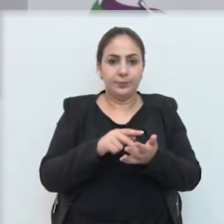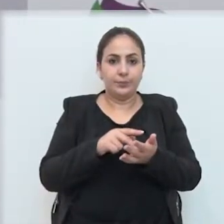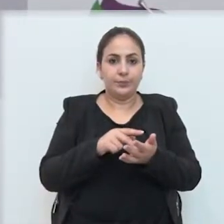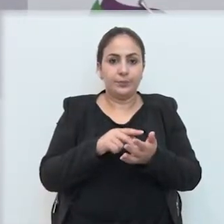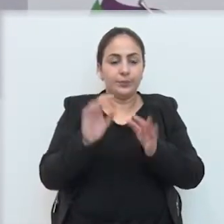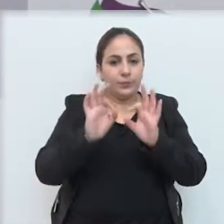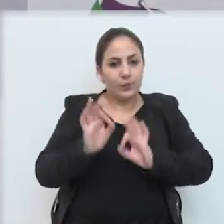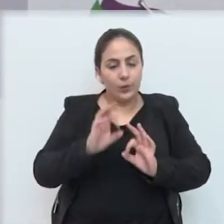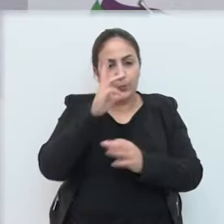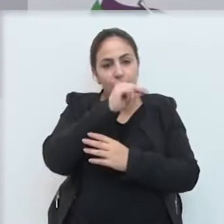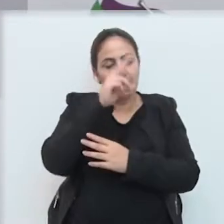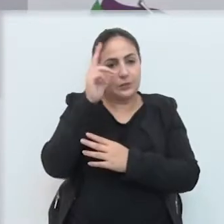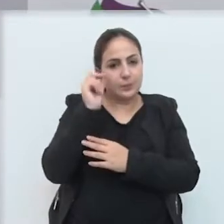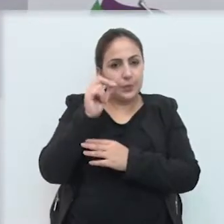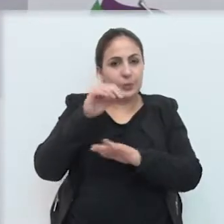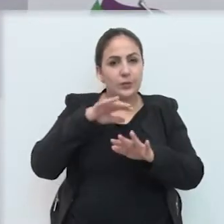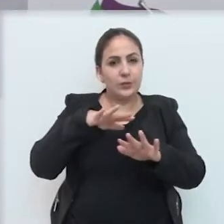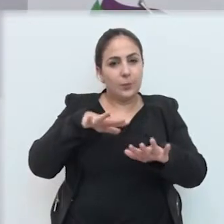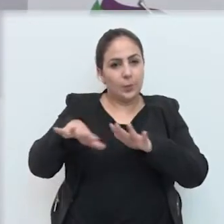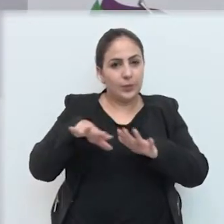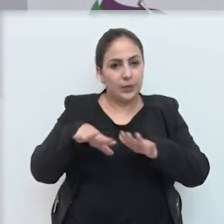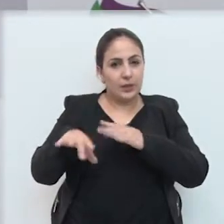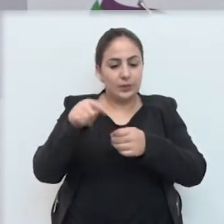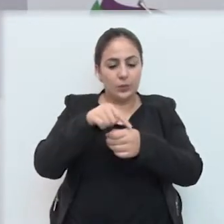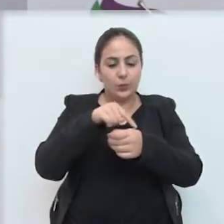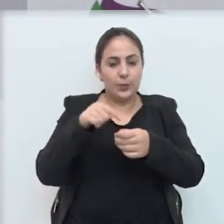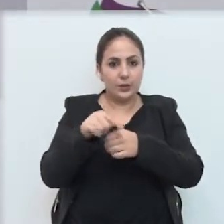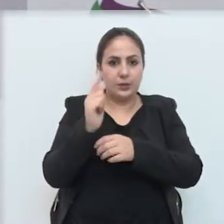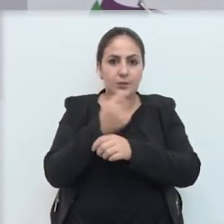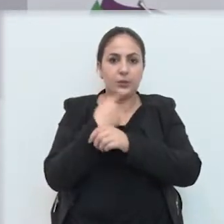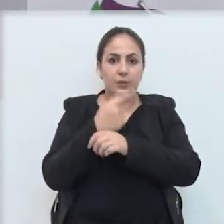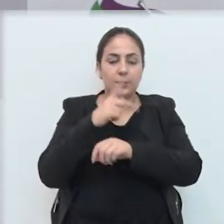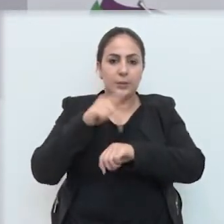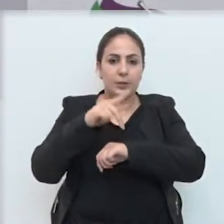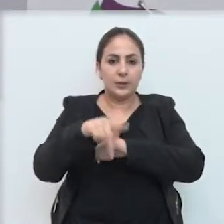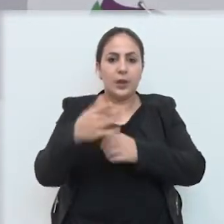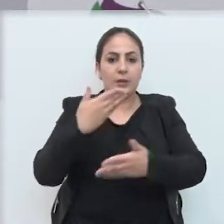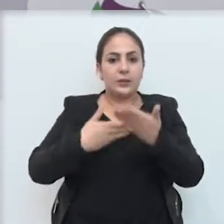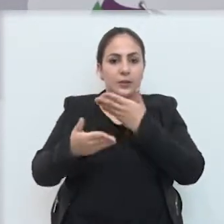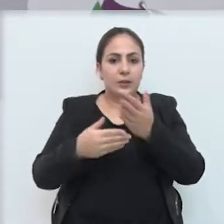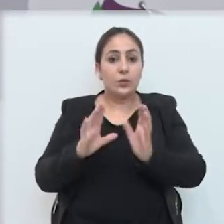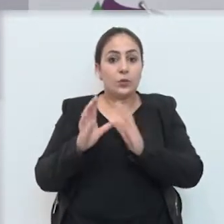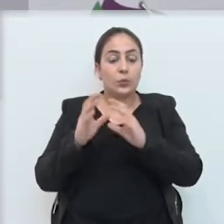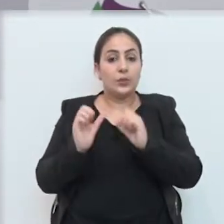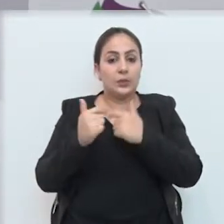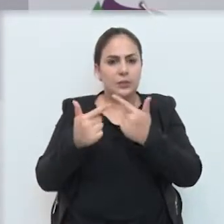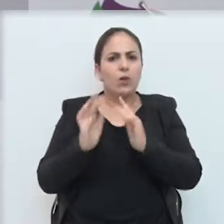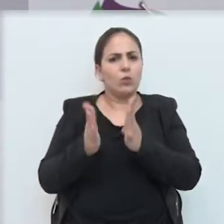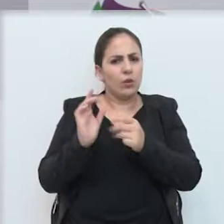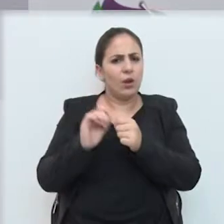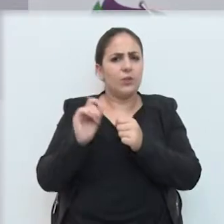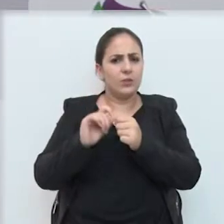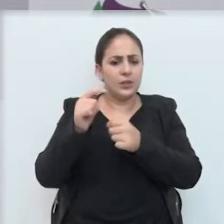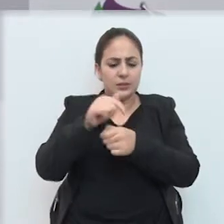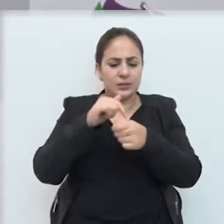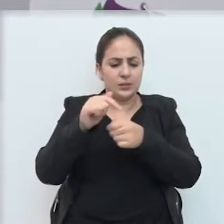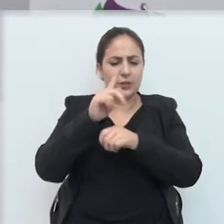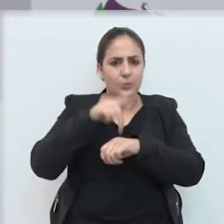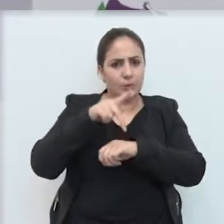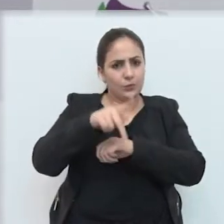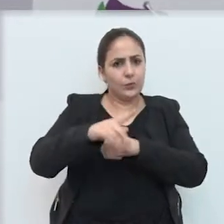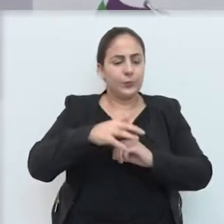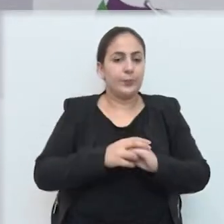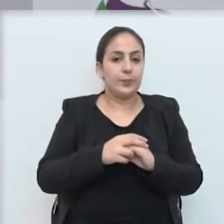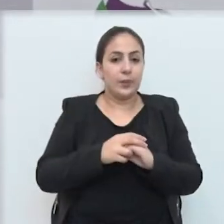Urbana Sustentável do município de Passo Fundo é uma legislação que complementa um conjunto de outras ações que já vêm sendo tomadas na